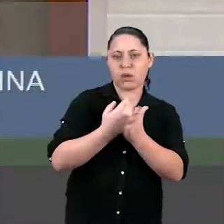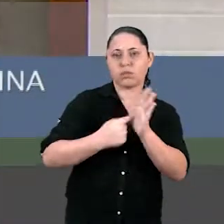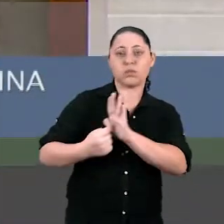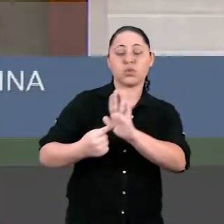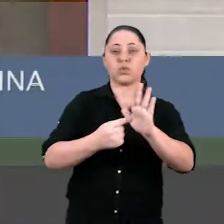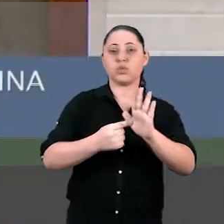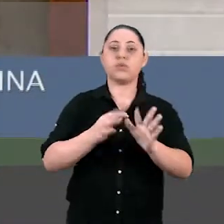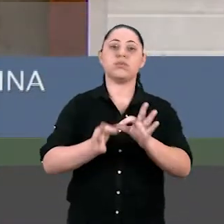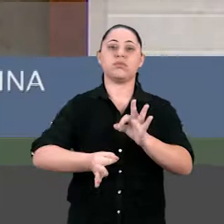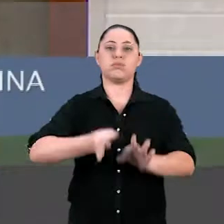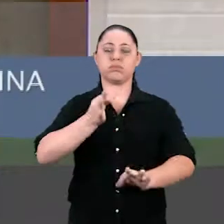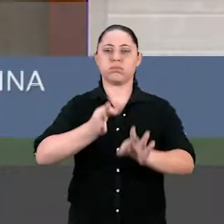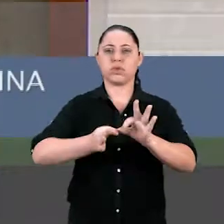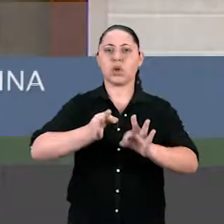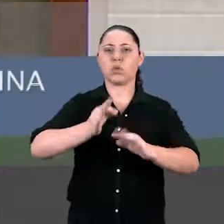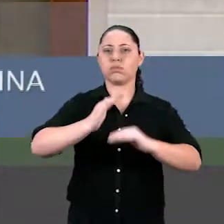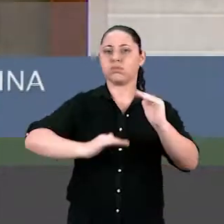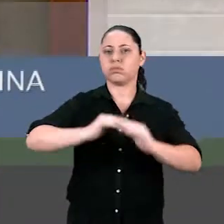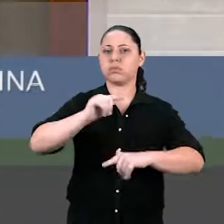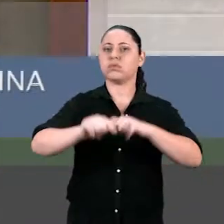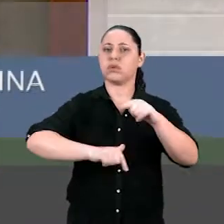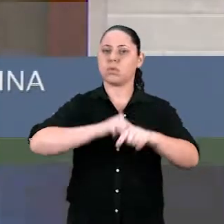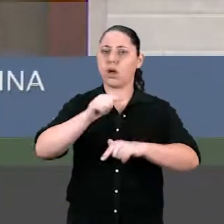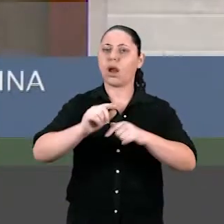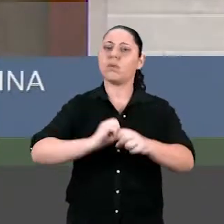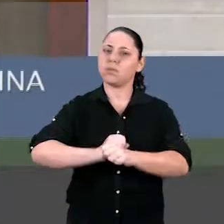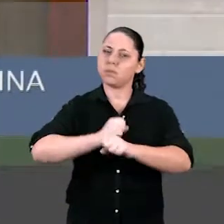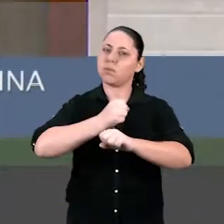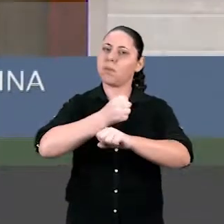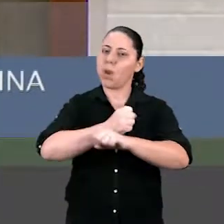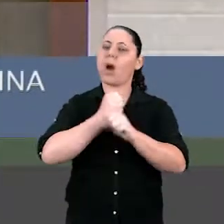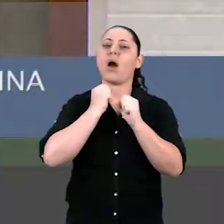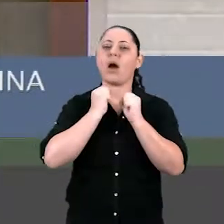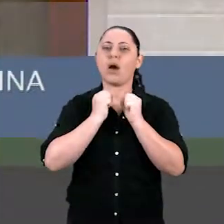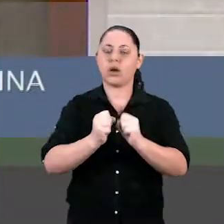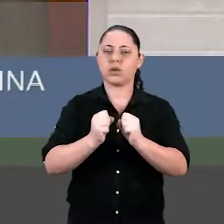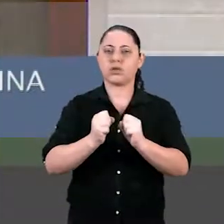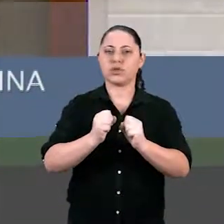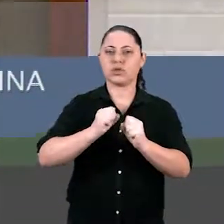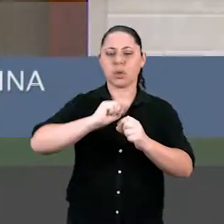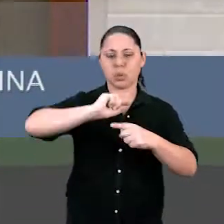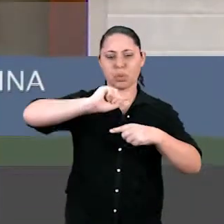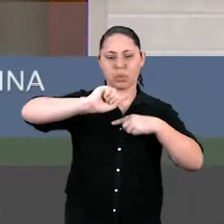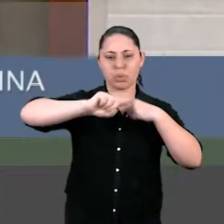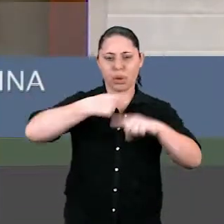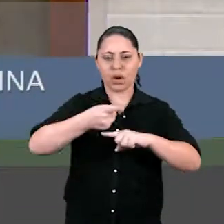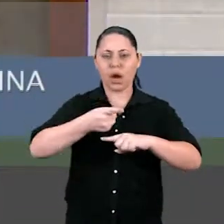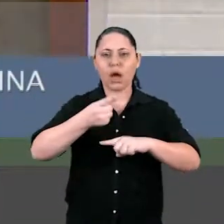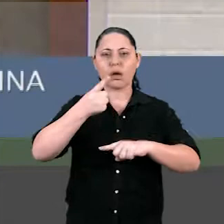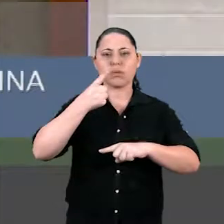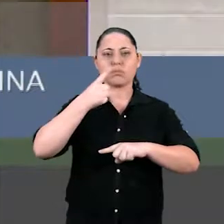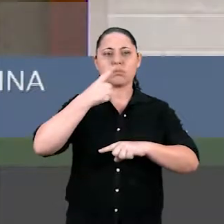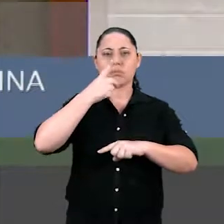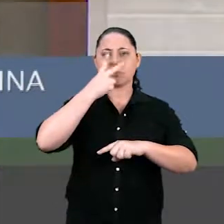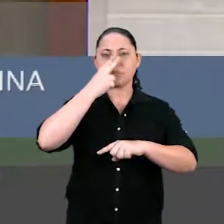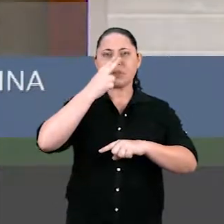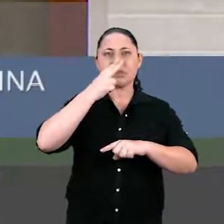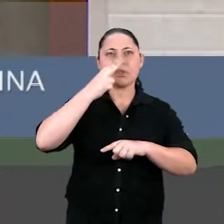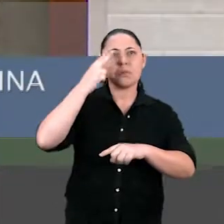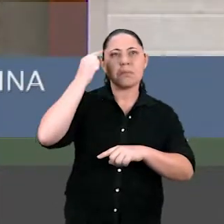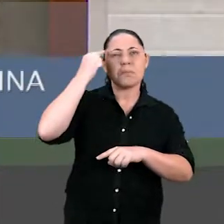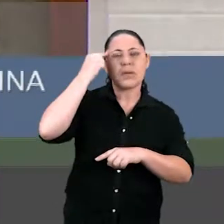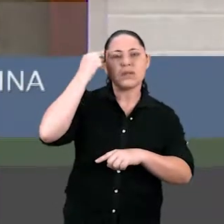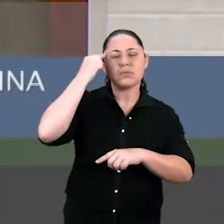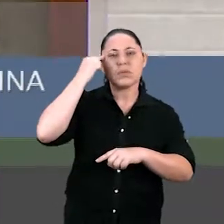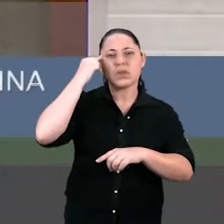demonstrou na magistratura que é possível, sim, mudar paradigmas, e Sua Excelência, com ousadia, na